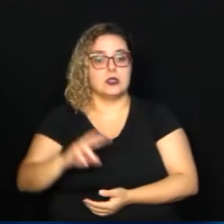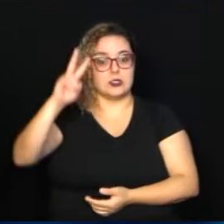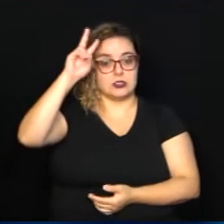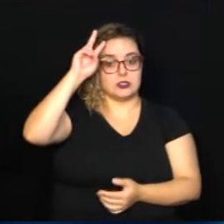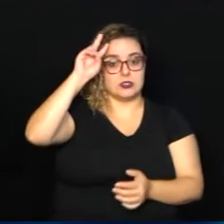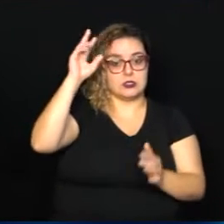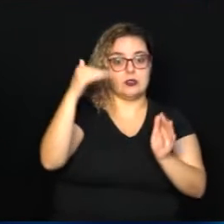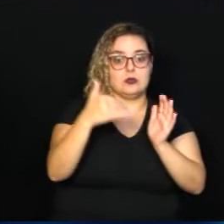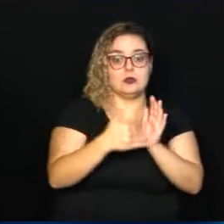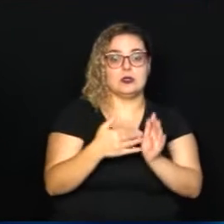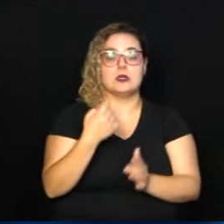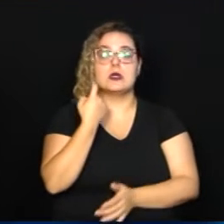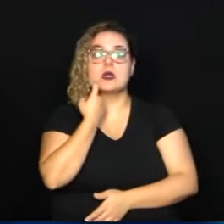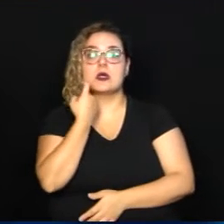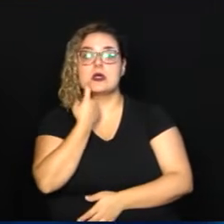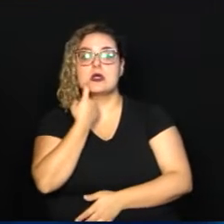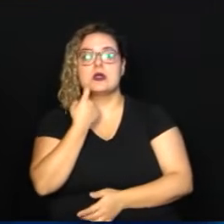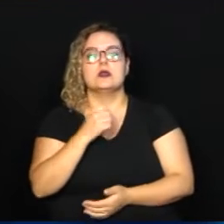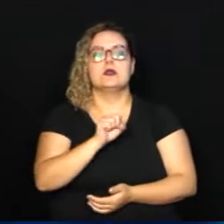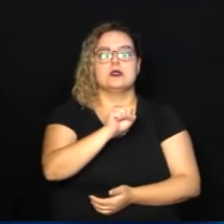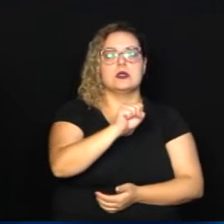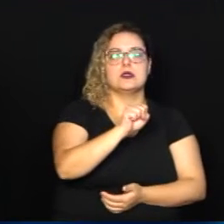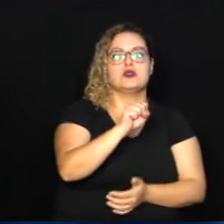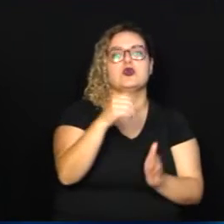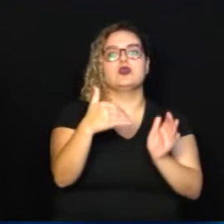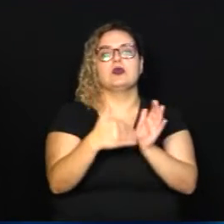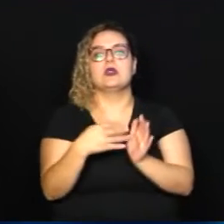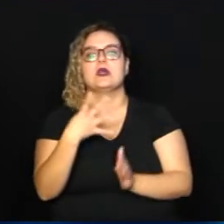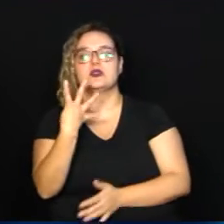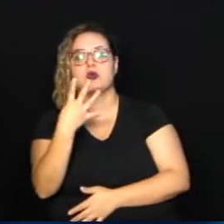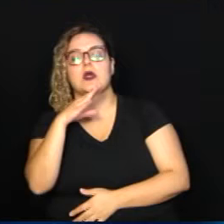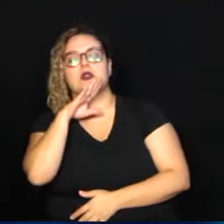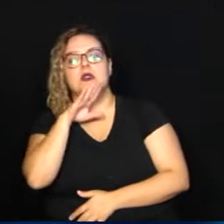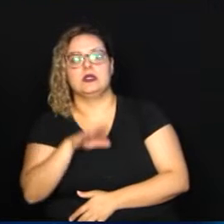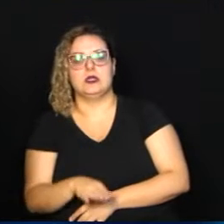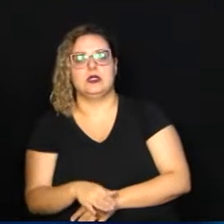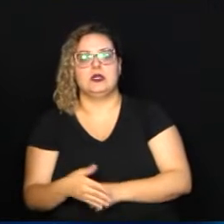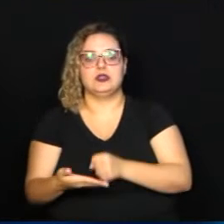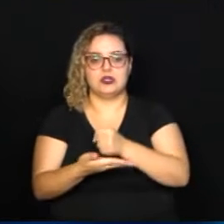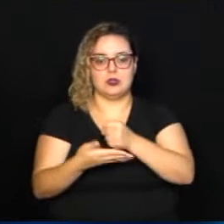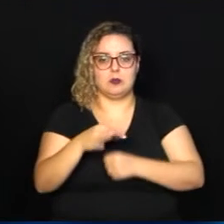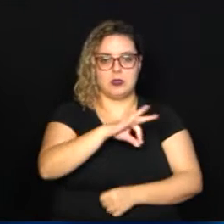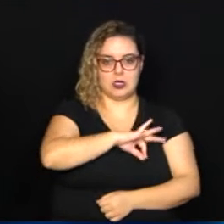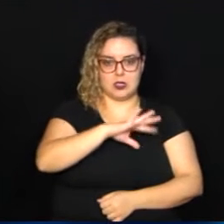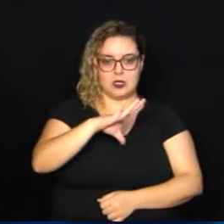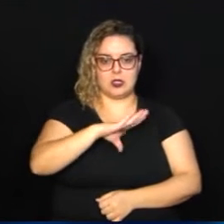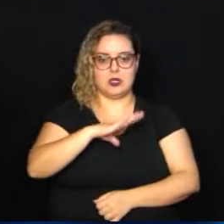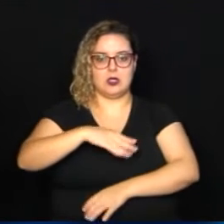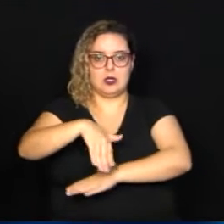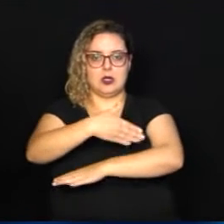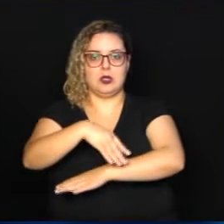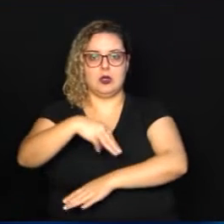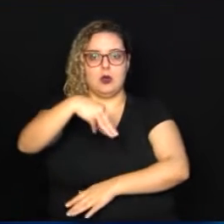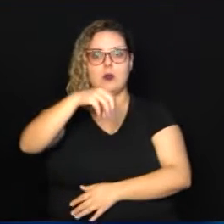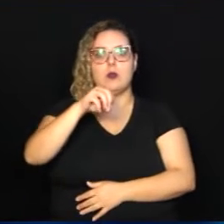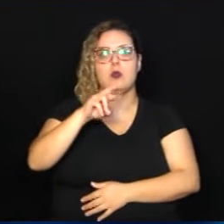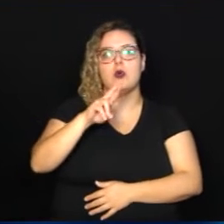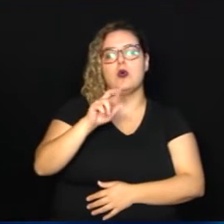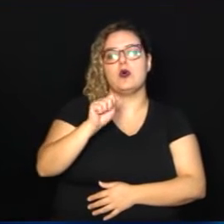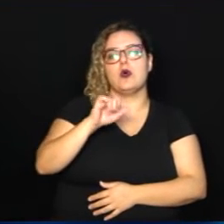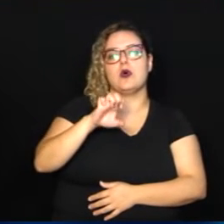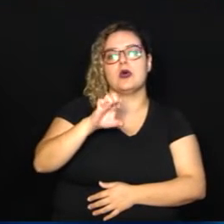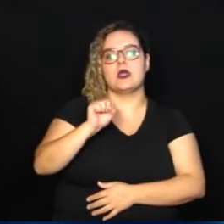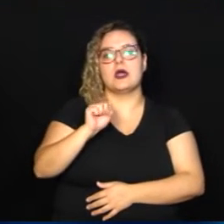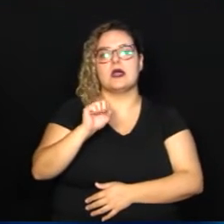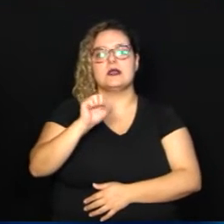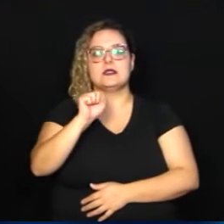sexta, das 8 da manhã às 4 da tarde, na base da Guarda Municipal, que fica na Avenida Moraes Salles, no centro